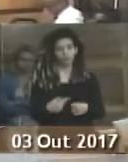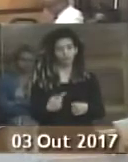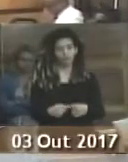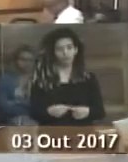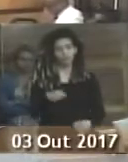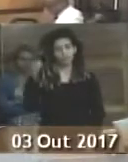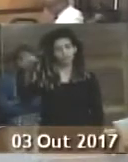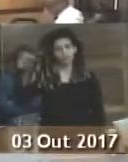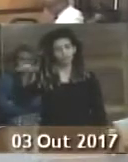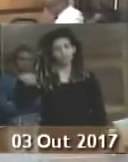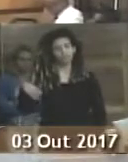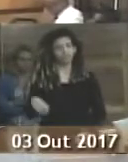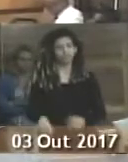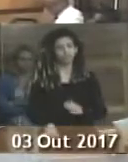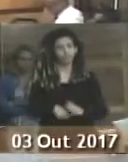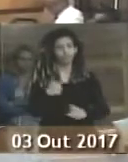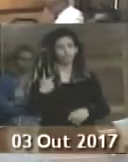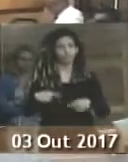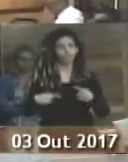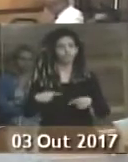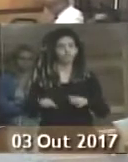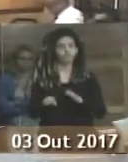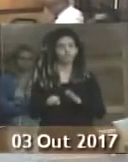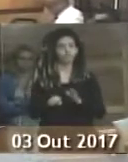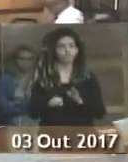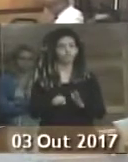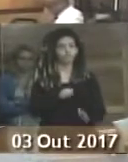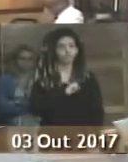bairro Monsuaba. Em primeira discussão, parecer número